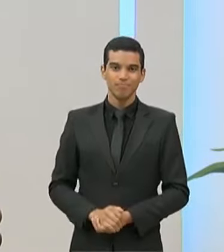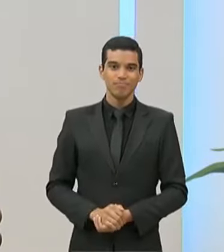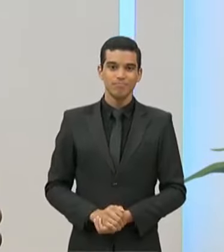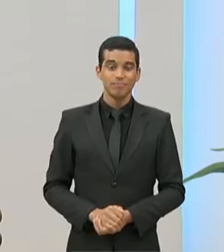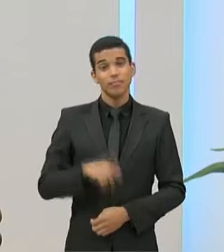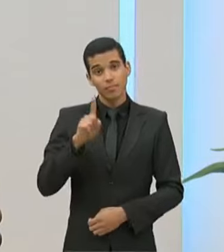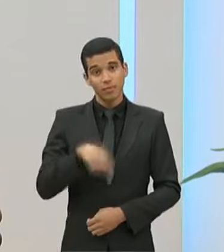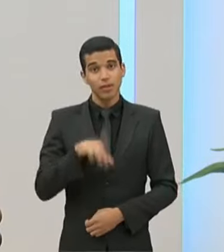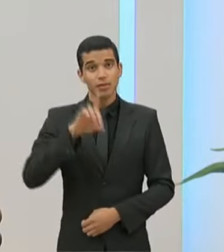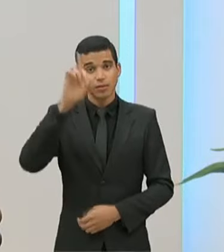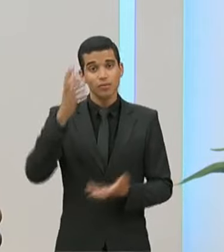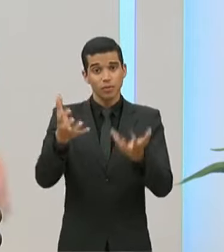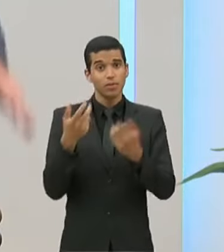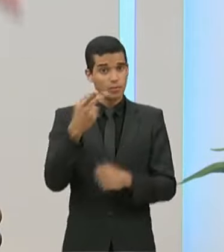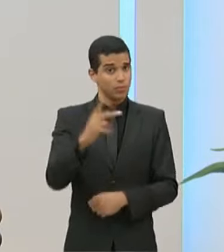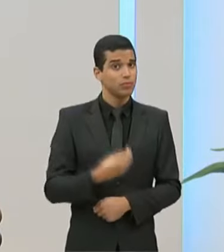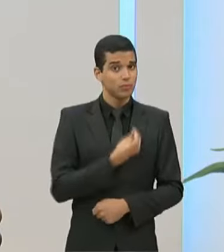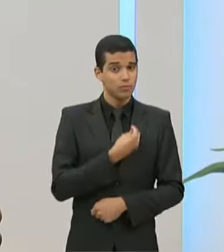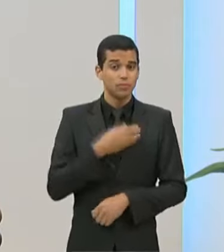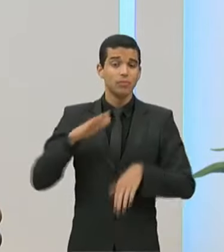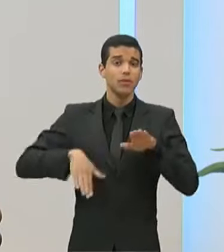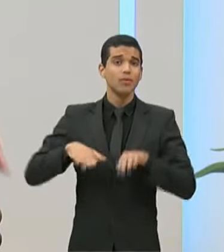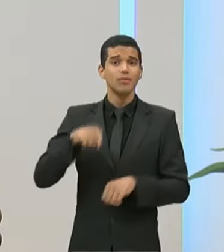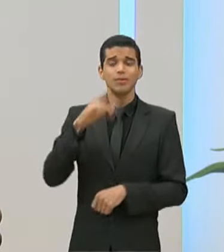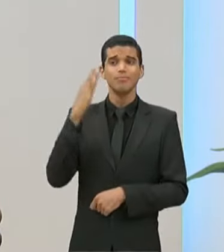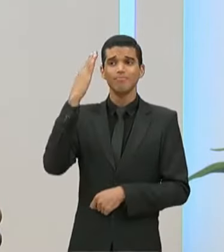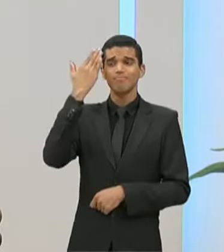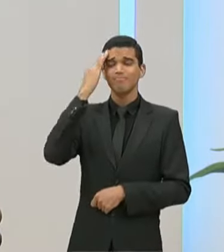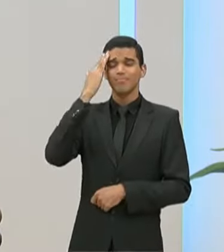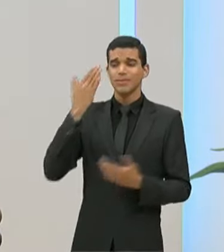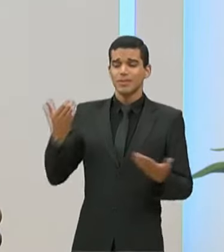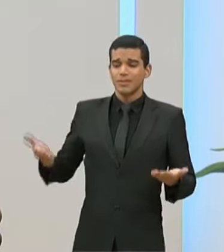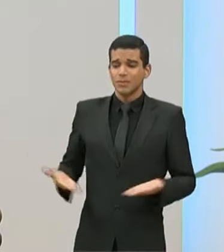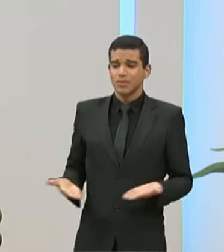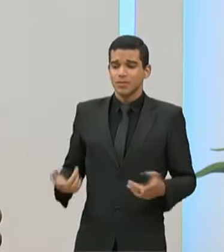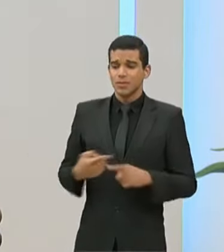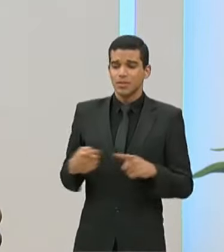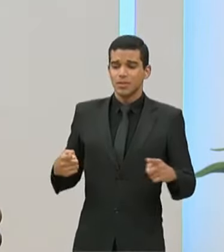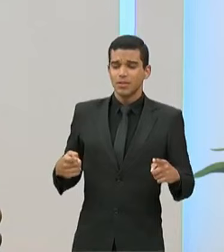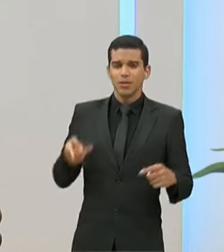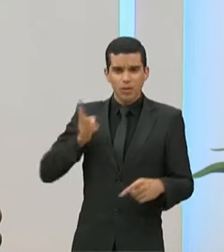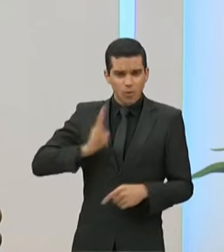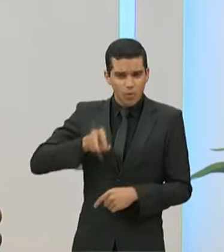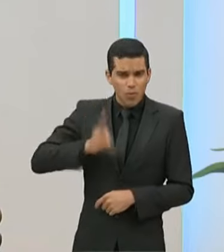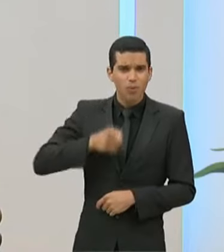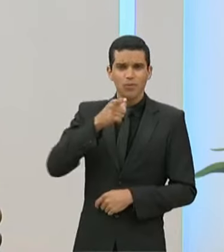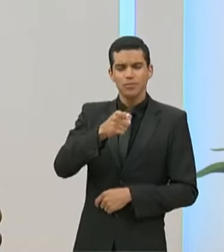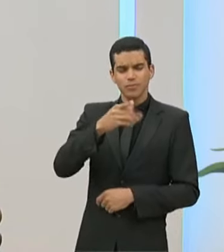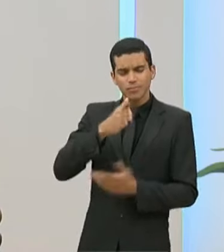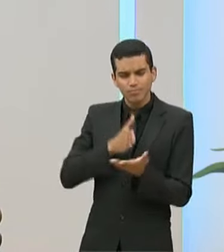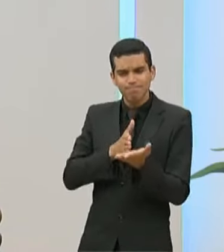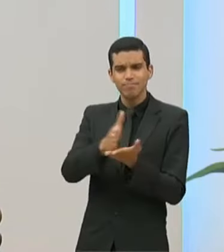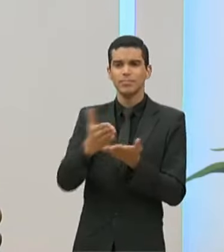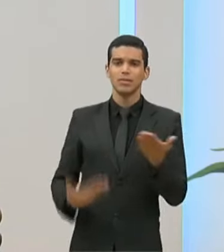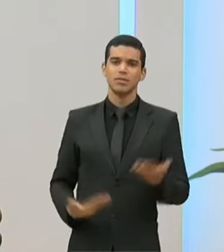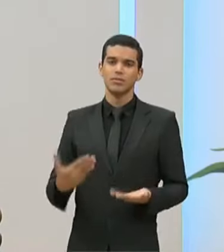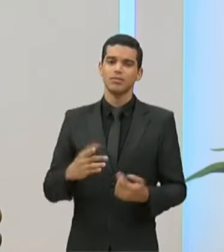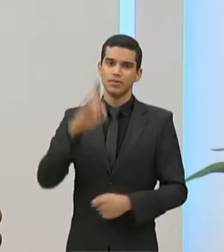É o que Deus quer fazer na tua vida. Você pode não estar entendendo hoje, mas permanece na sombra do